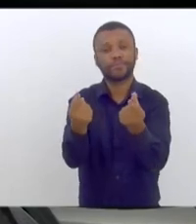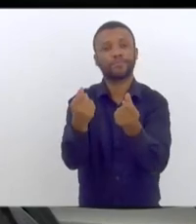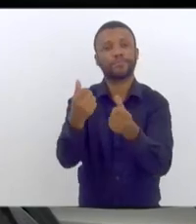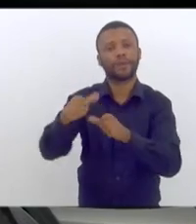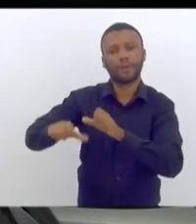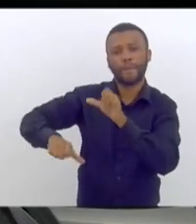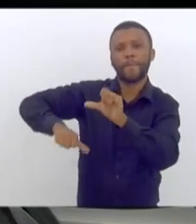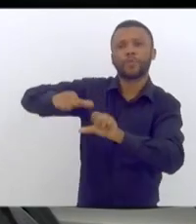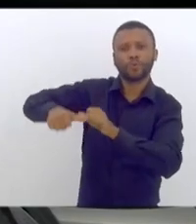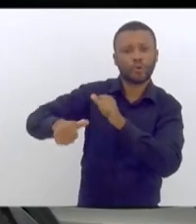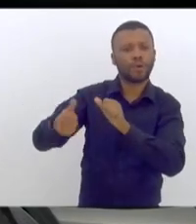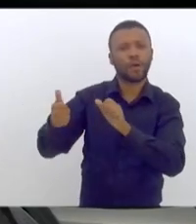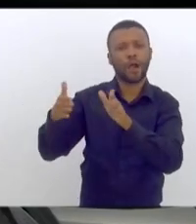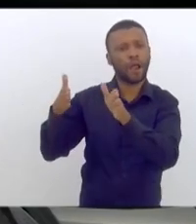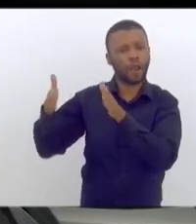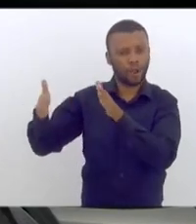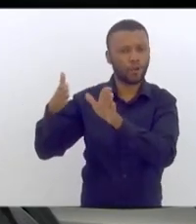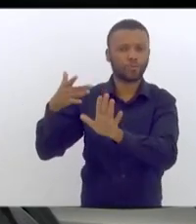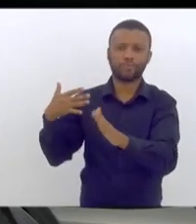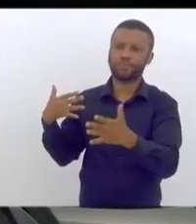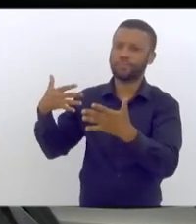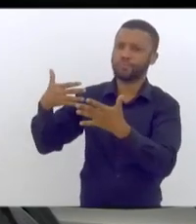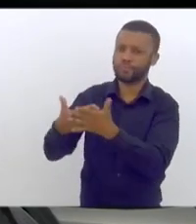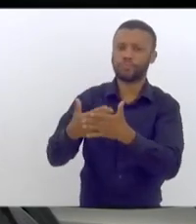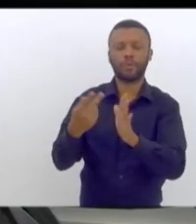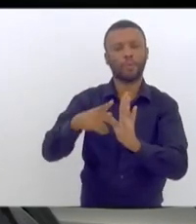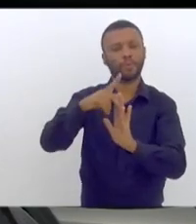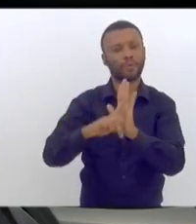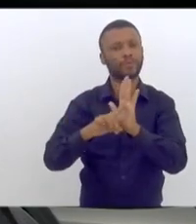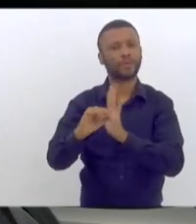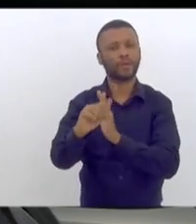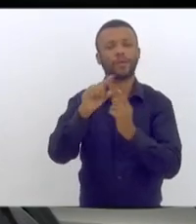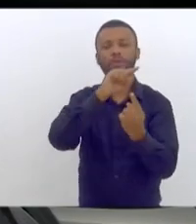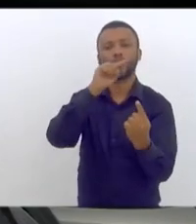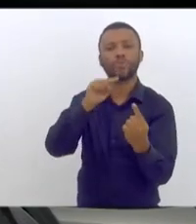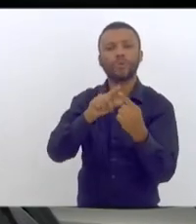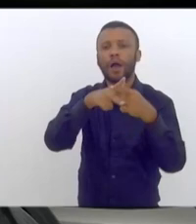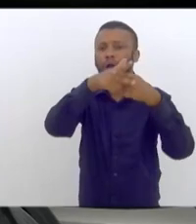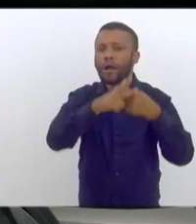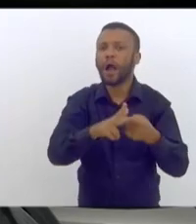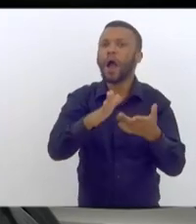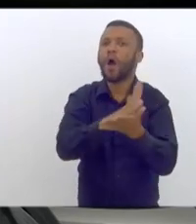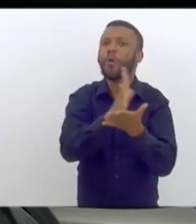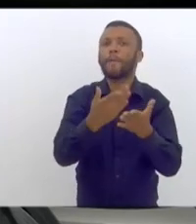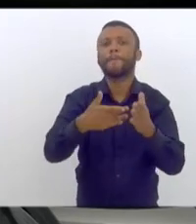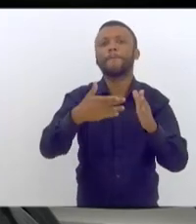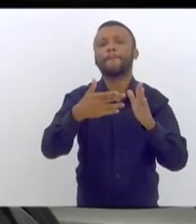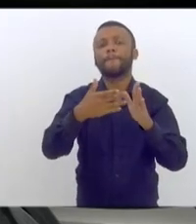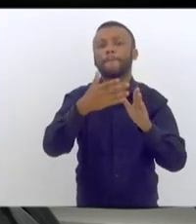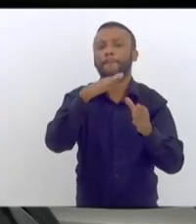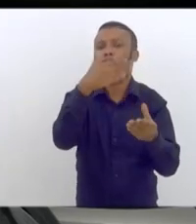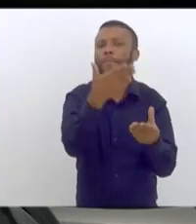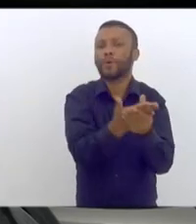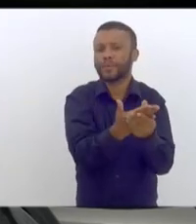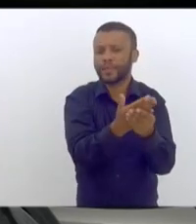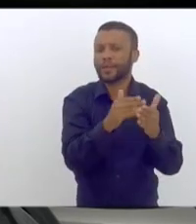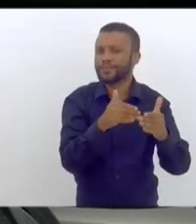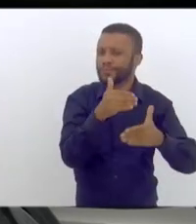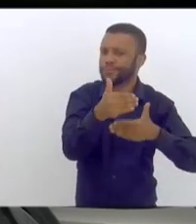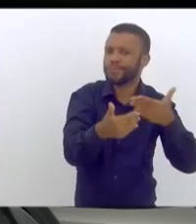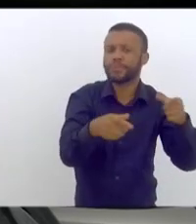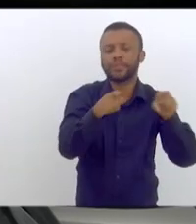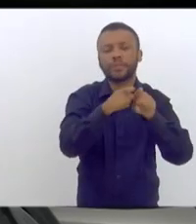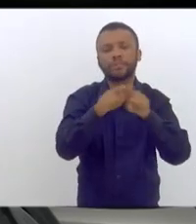desses últimos anos então o projeto ele Visa também é ajustar alguns processos com relação a isso e mexe também no